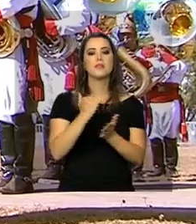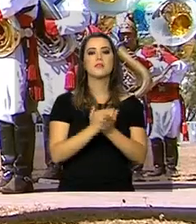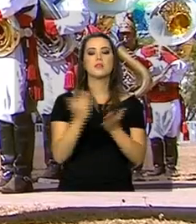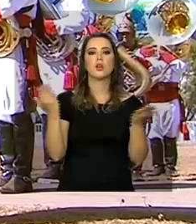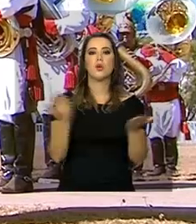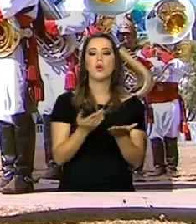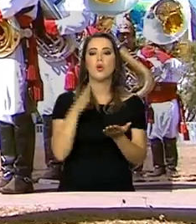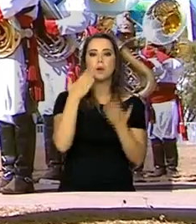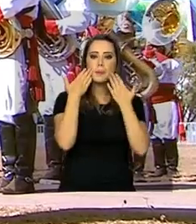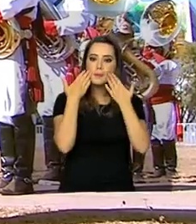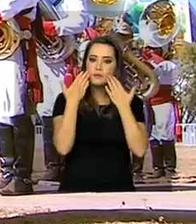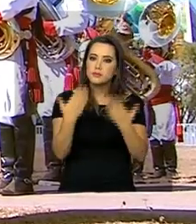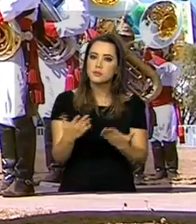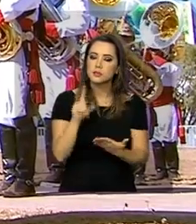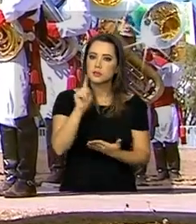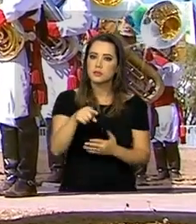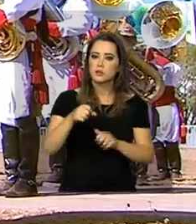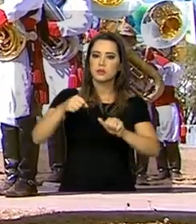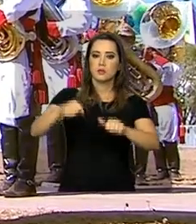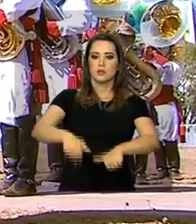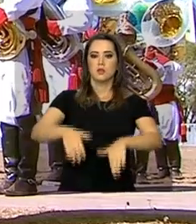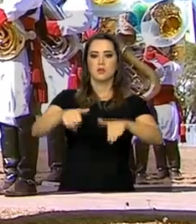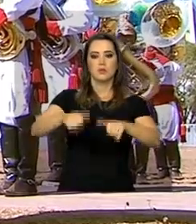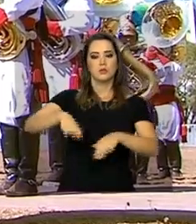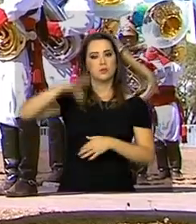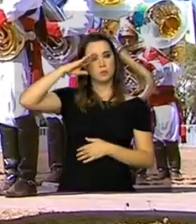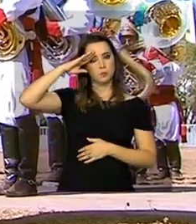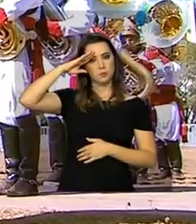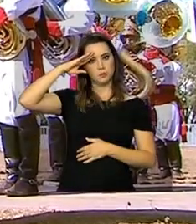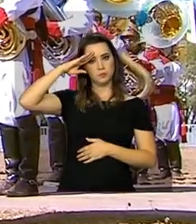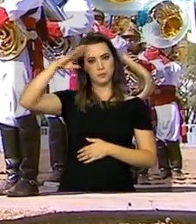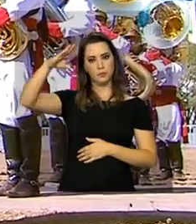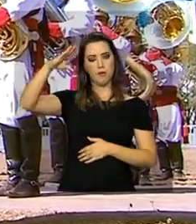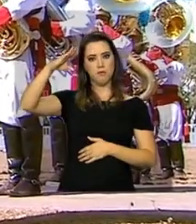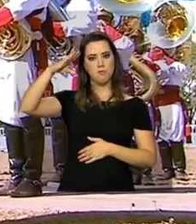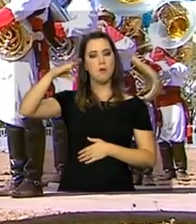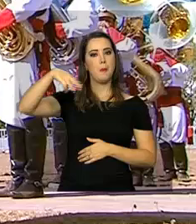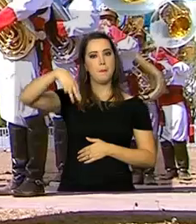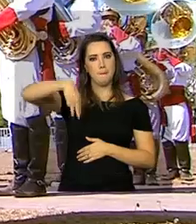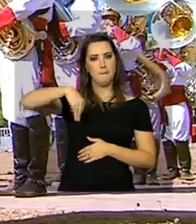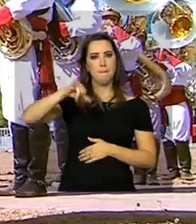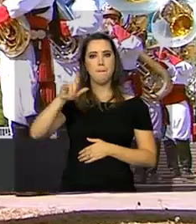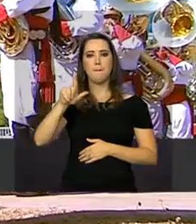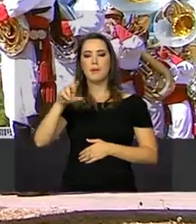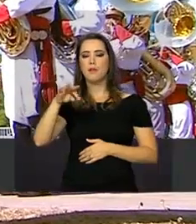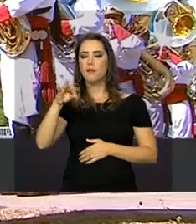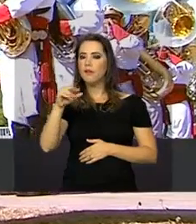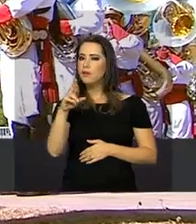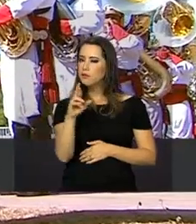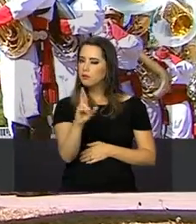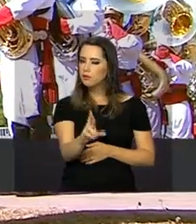dando início mesmo ao desfile. Exatamente. A parte militar. Militar, né? Então agora